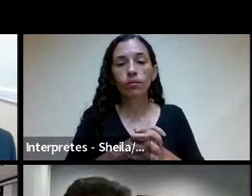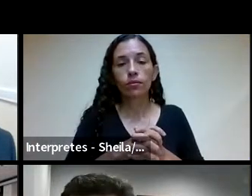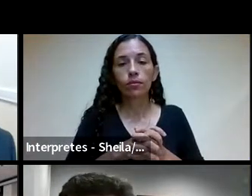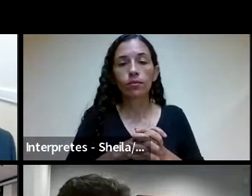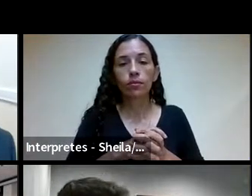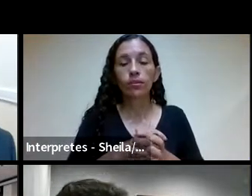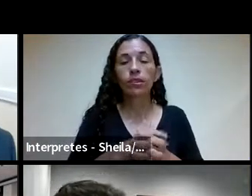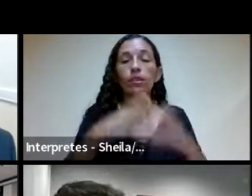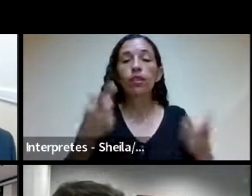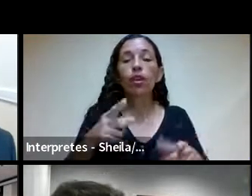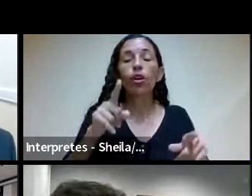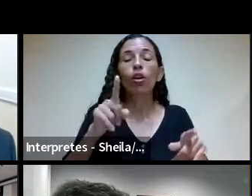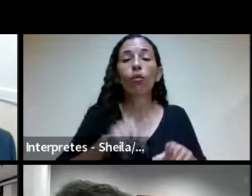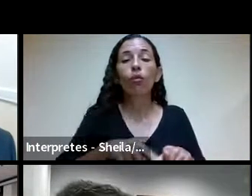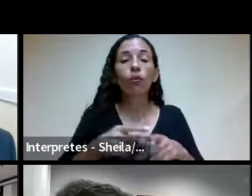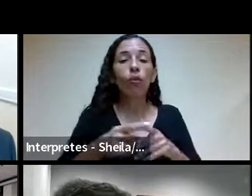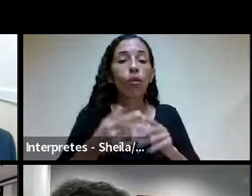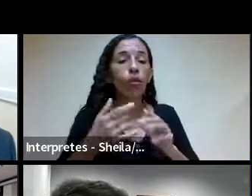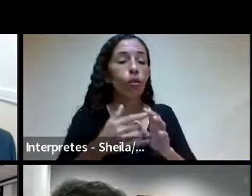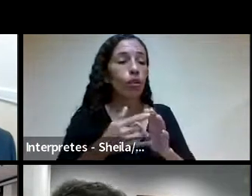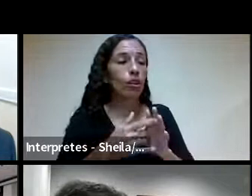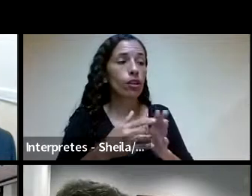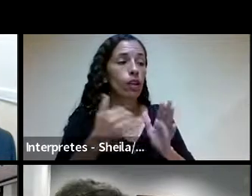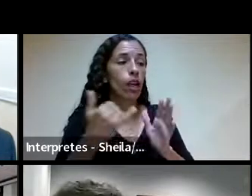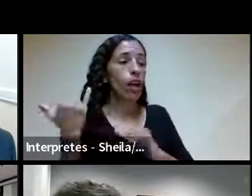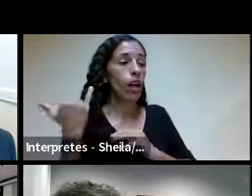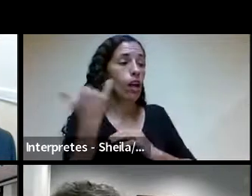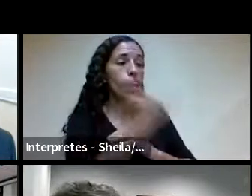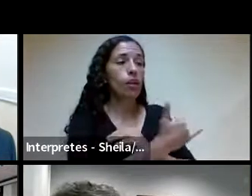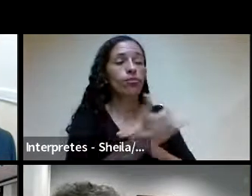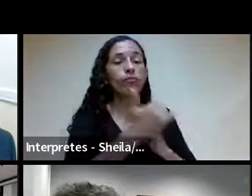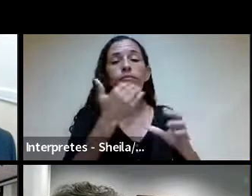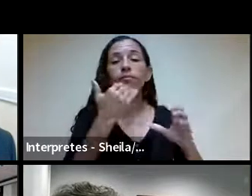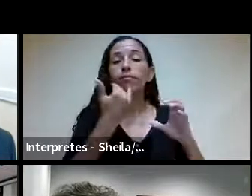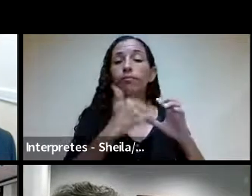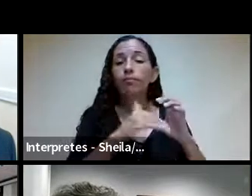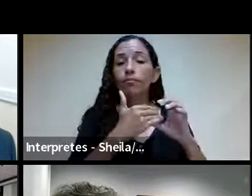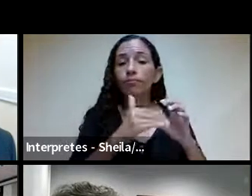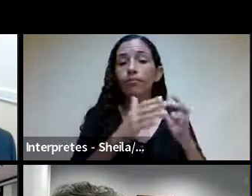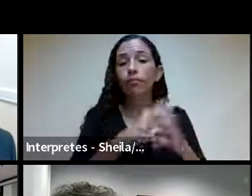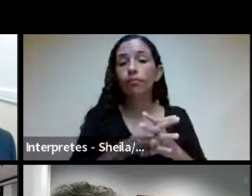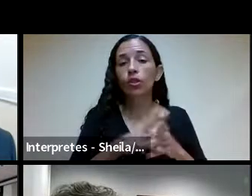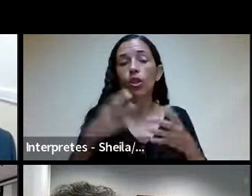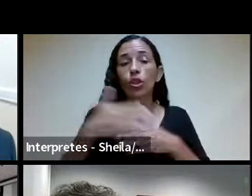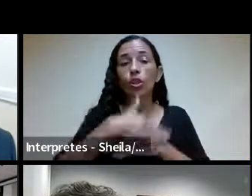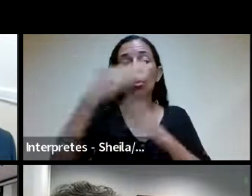correio eletrônico, facsímile ou qualquer outro meio mais expedito,